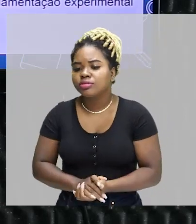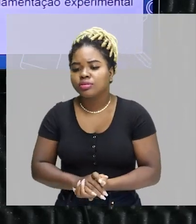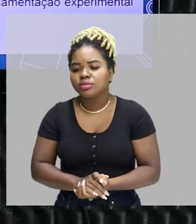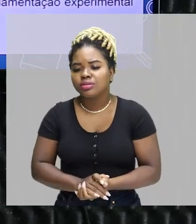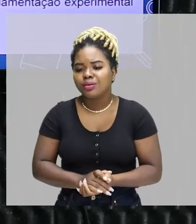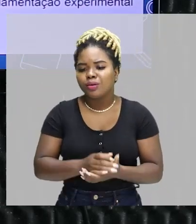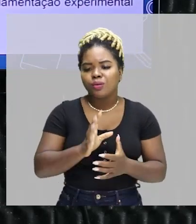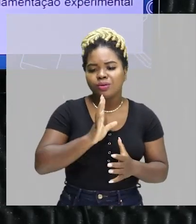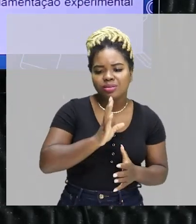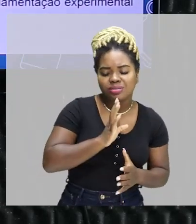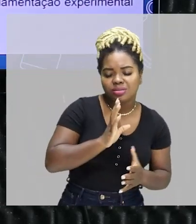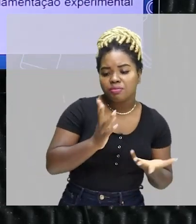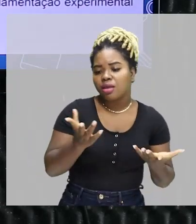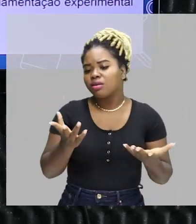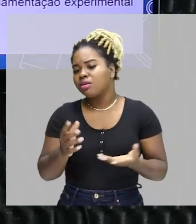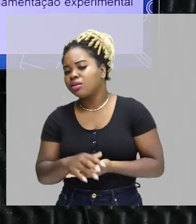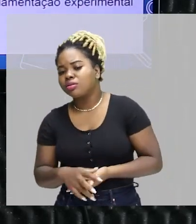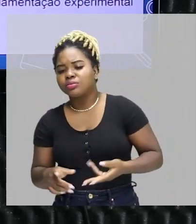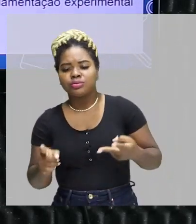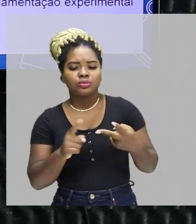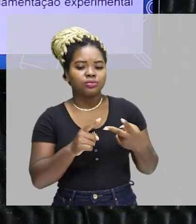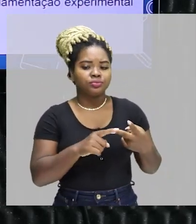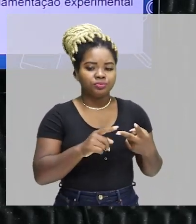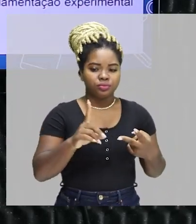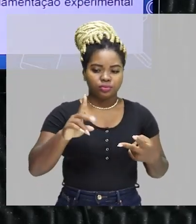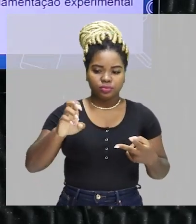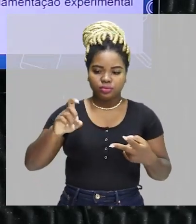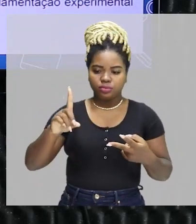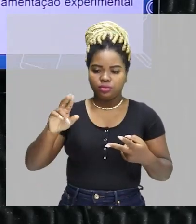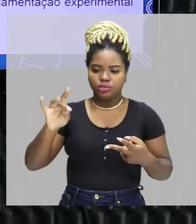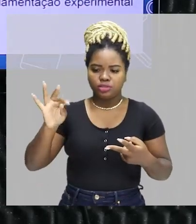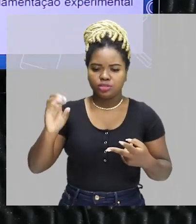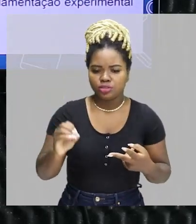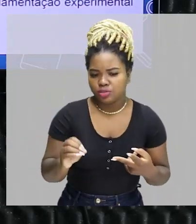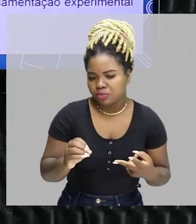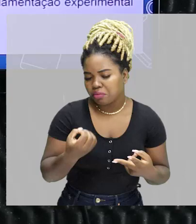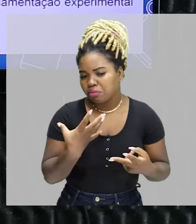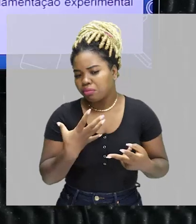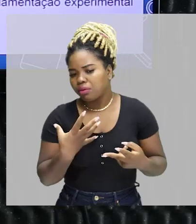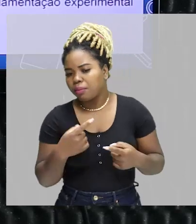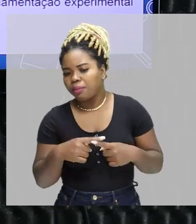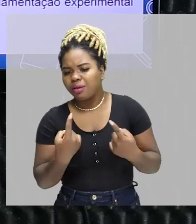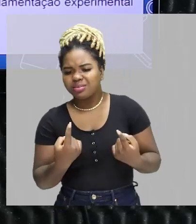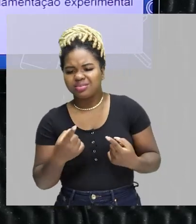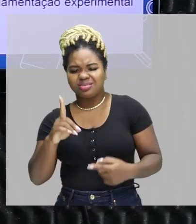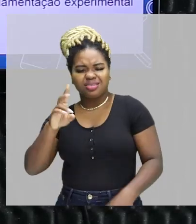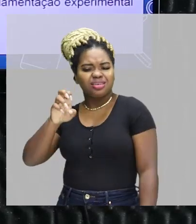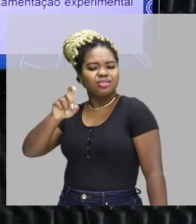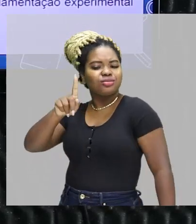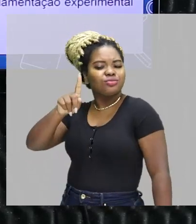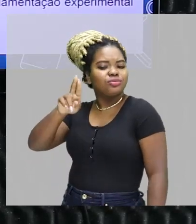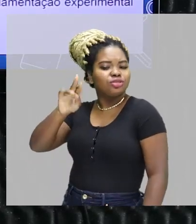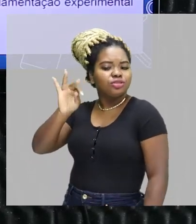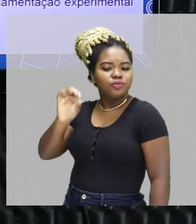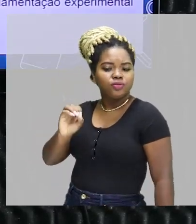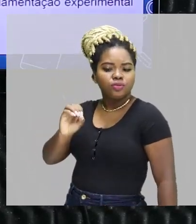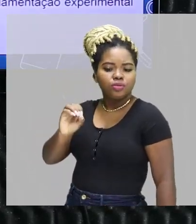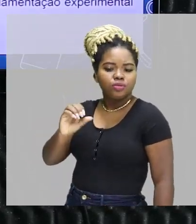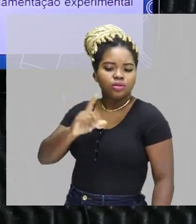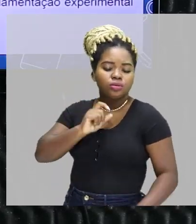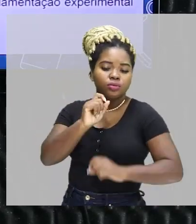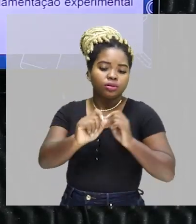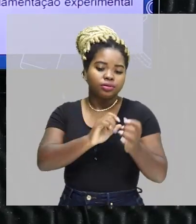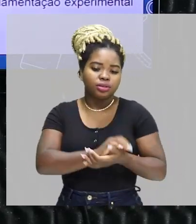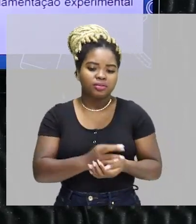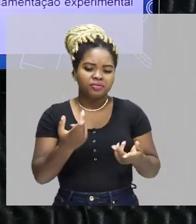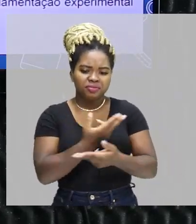do conhecimento, análise dedutiva. Uma boa sugestão. Tá? Mas a questão da análise dedutiva, por exemplo, me traz uma série